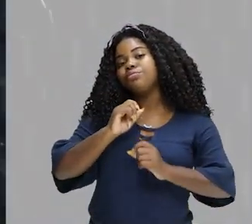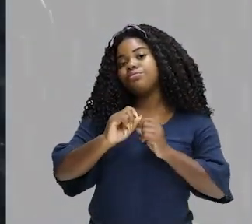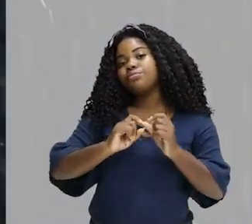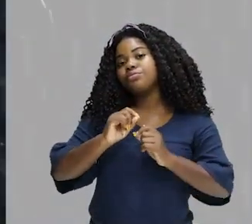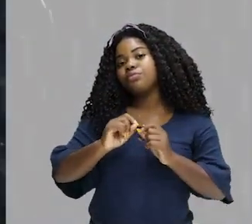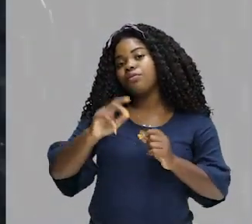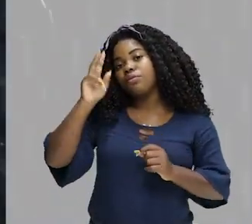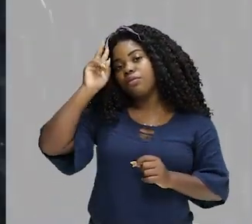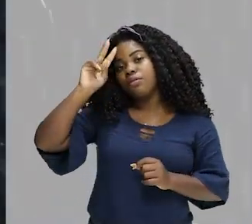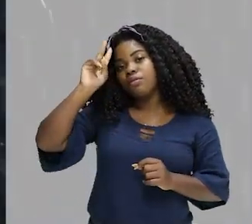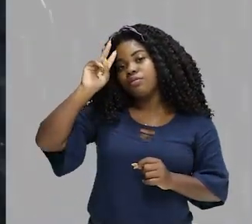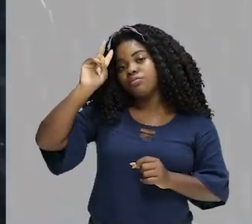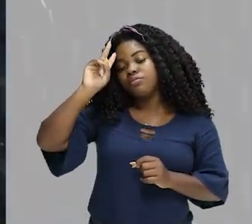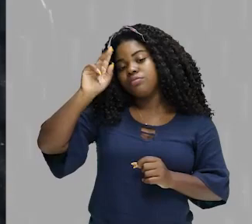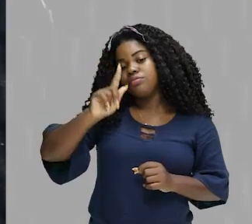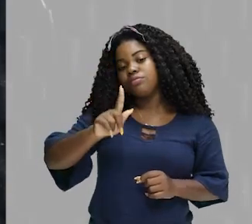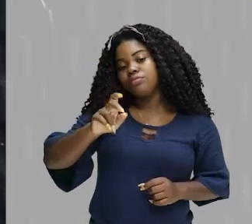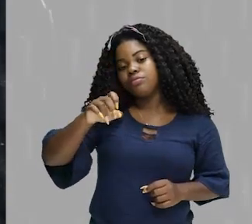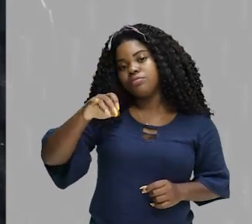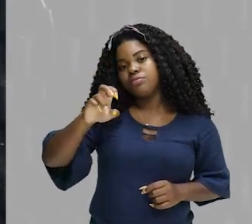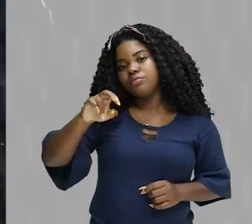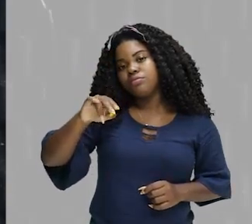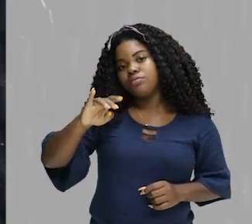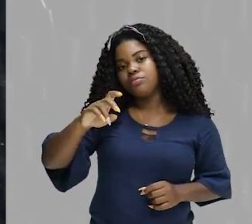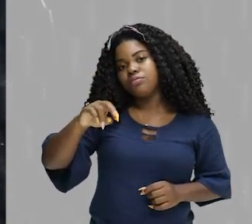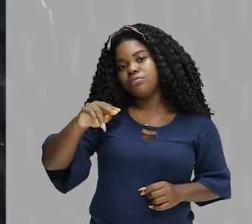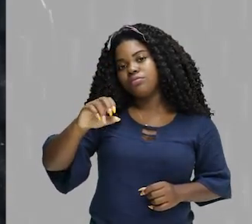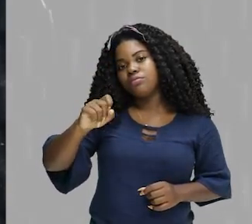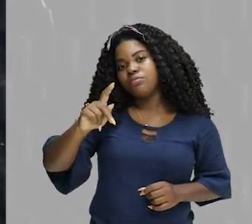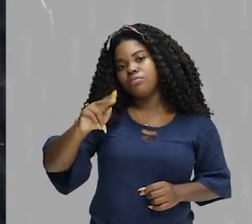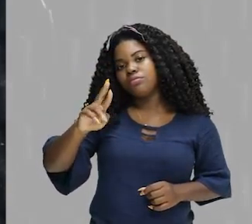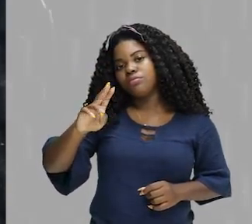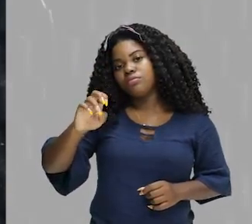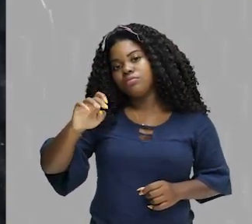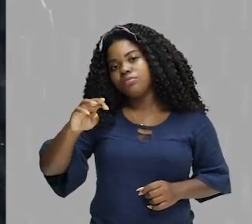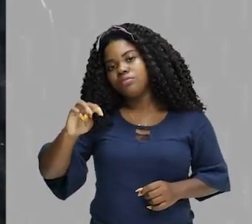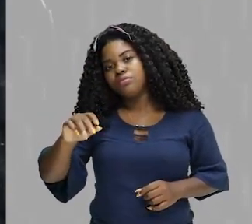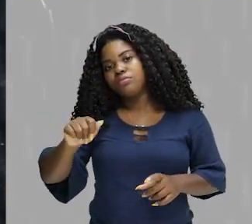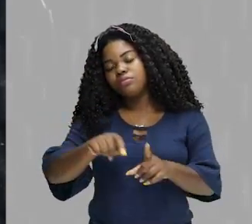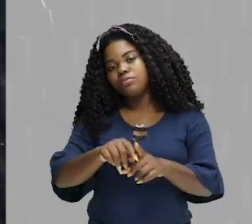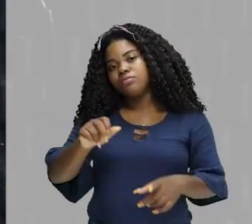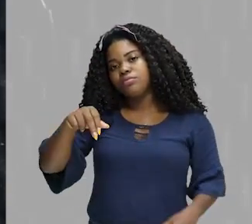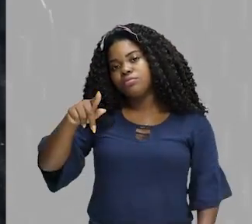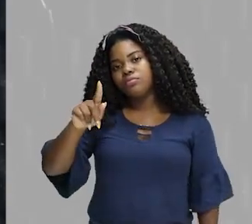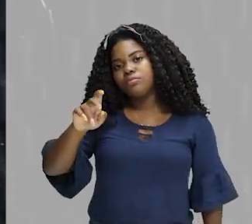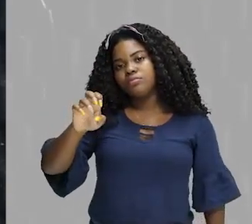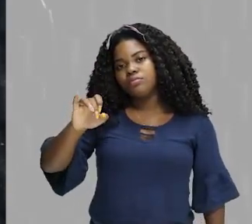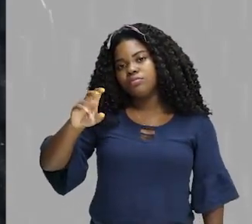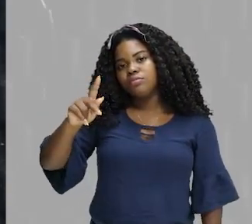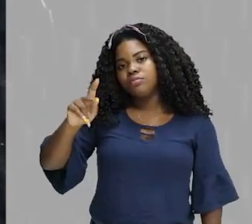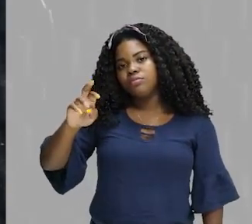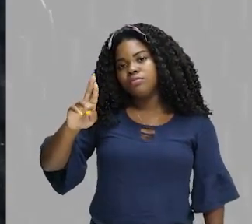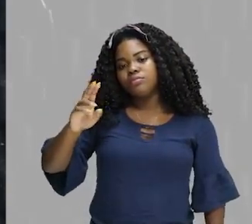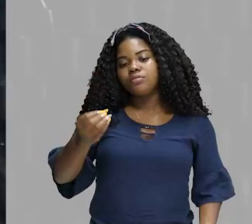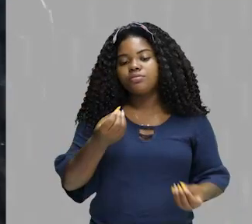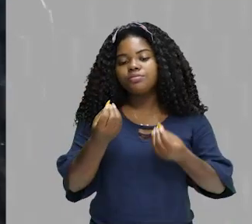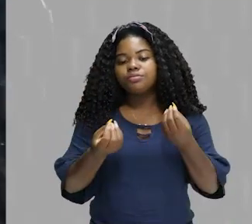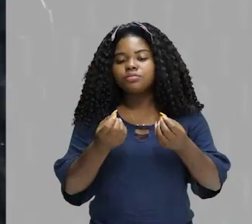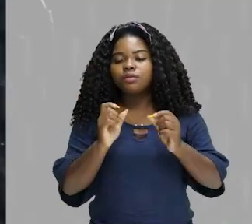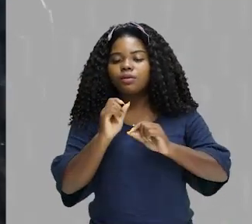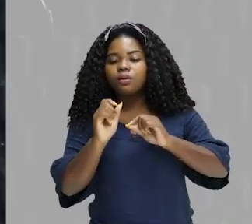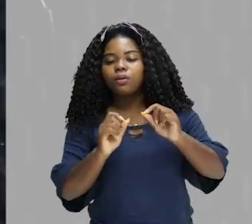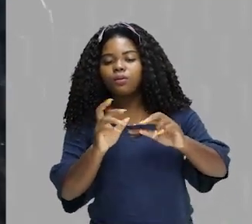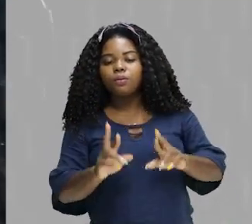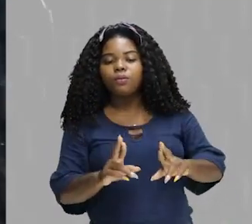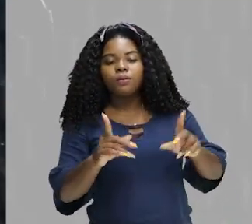aqui relembrar um pouco sobre as gimnospermas e as angiospermas e vamos ver o que tem de comum entre essas duas.